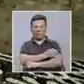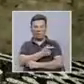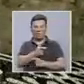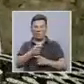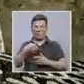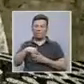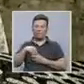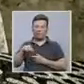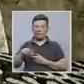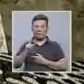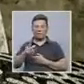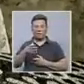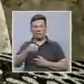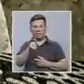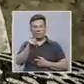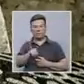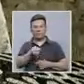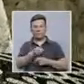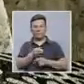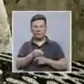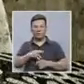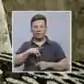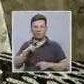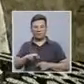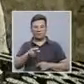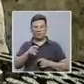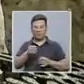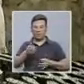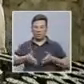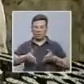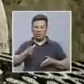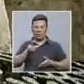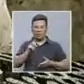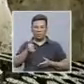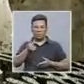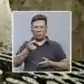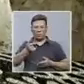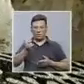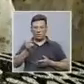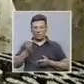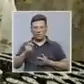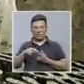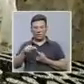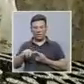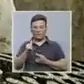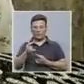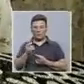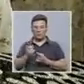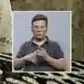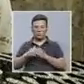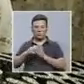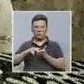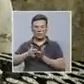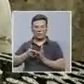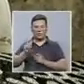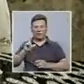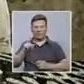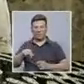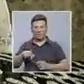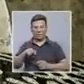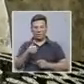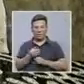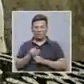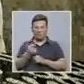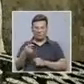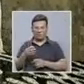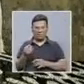deste humanoide deste 11º Festival Nacional de Robótica que está a decorrer aqui no Instituto Superior Técnico em Lisboa. Este